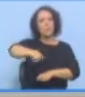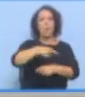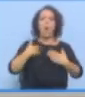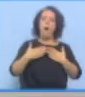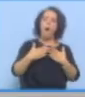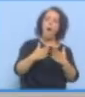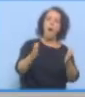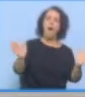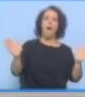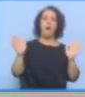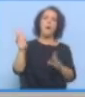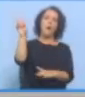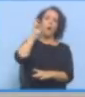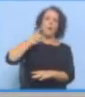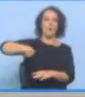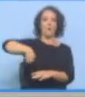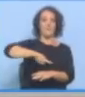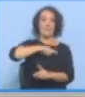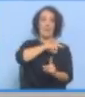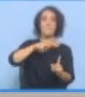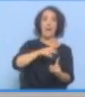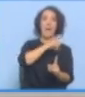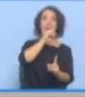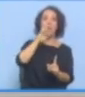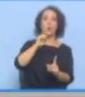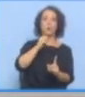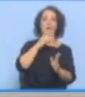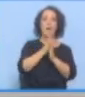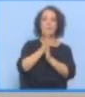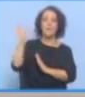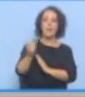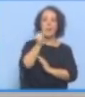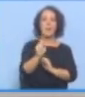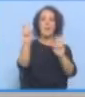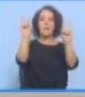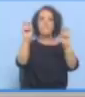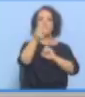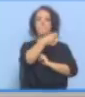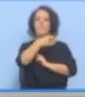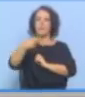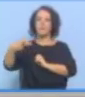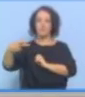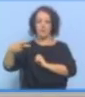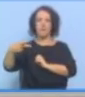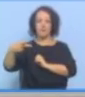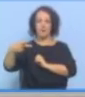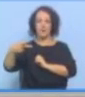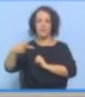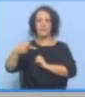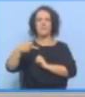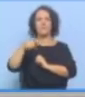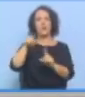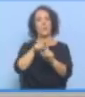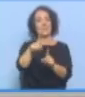isso, Marcos usa de propósito a palavra aramaica efatá, para significar que